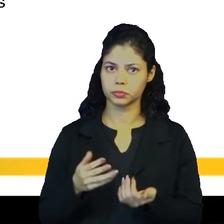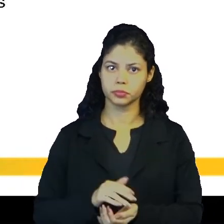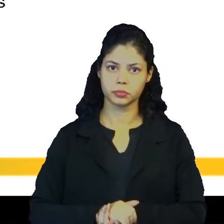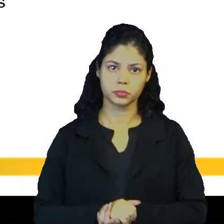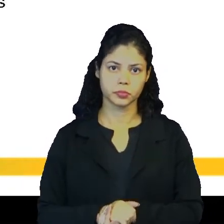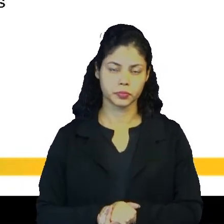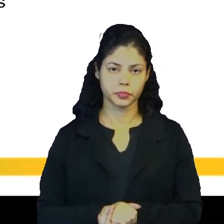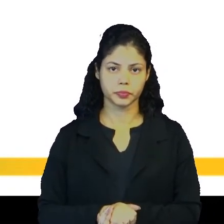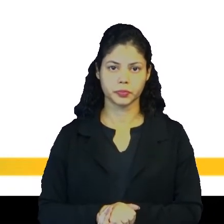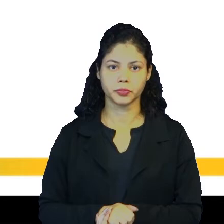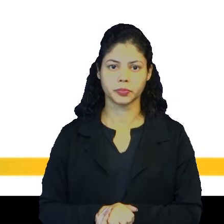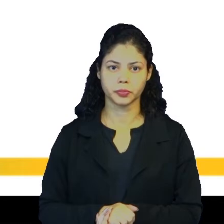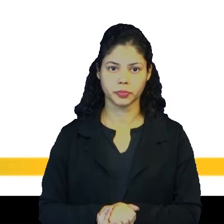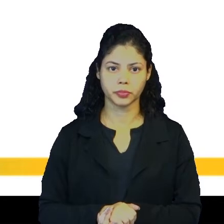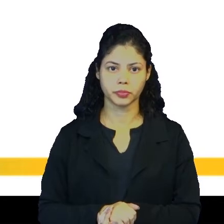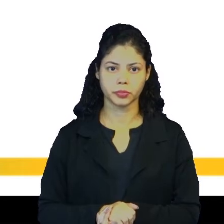lá.